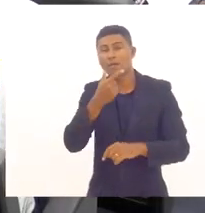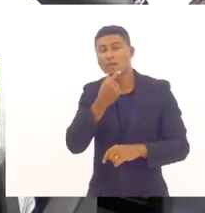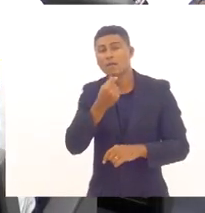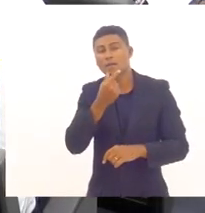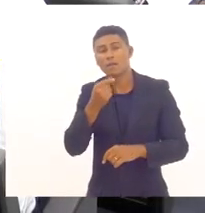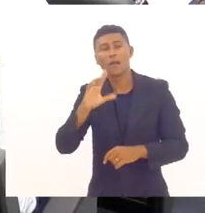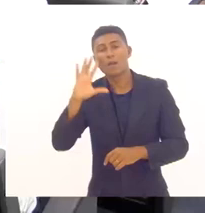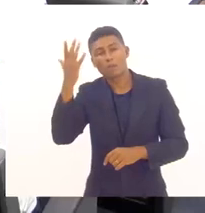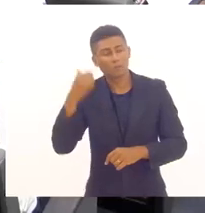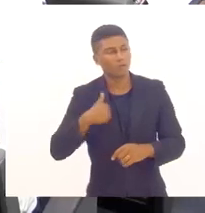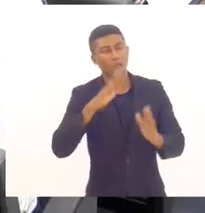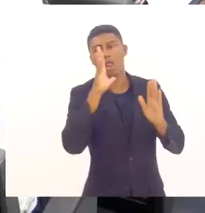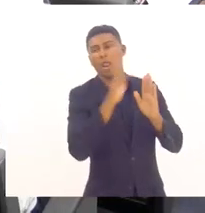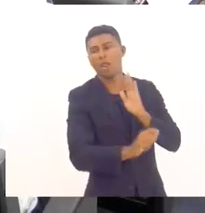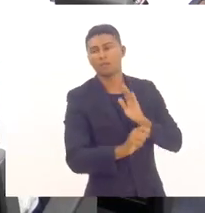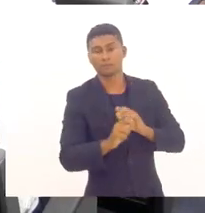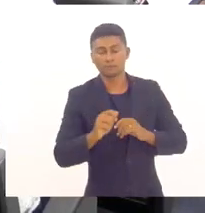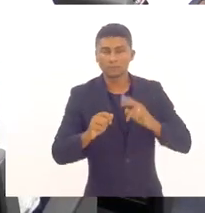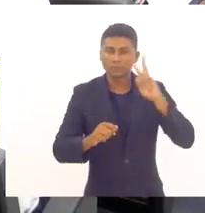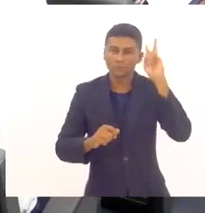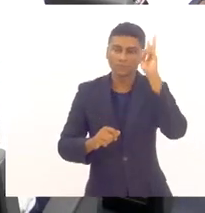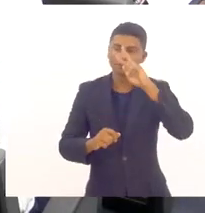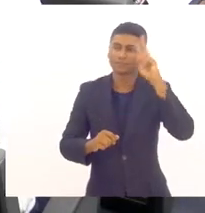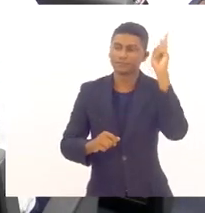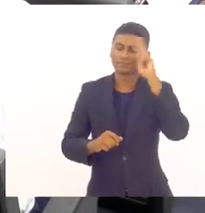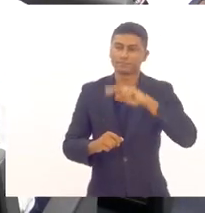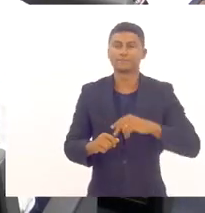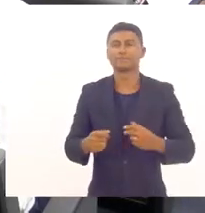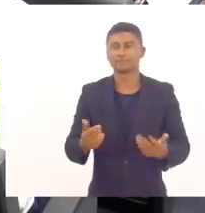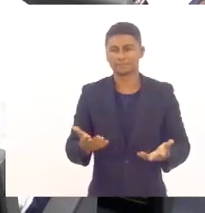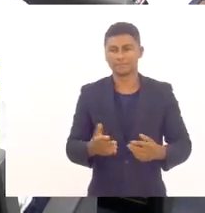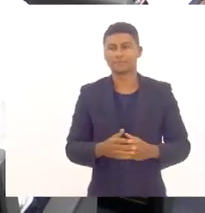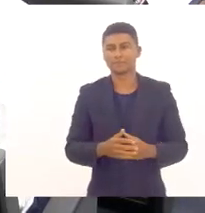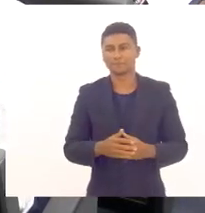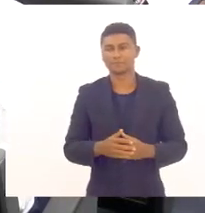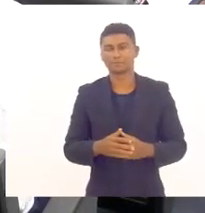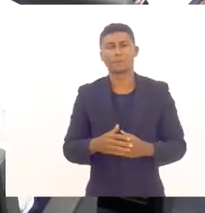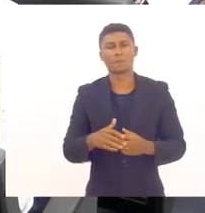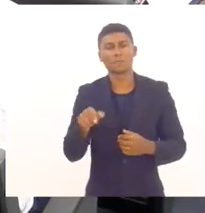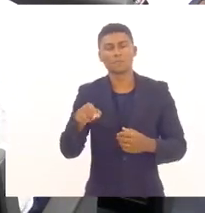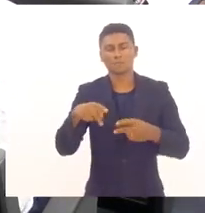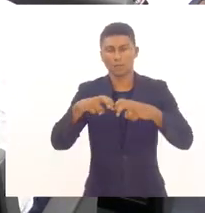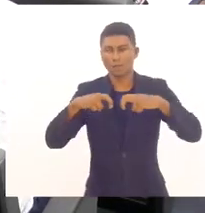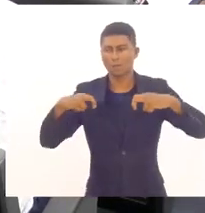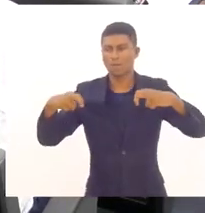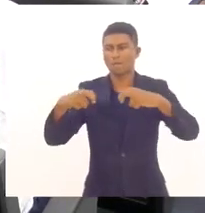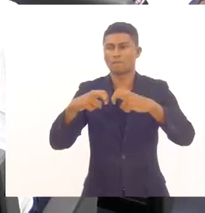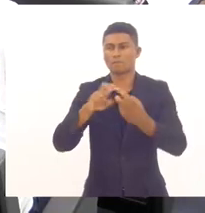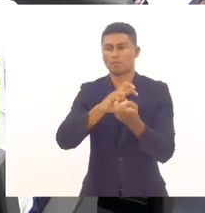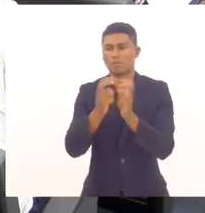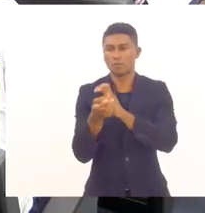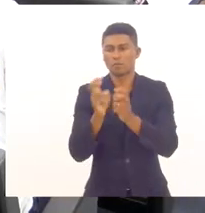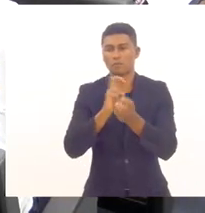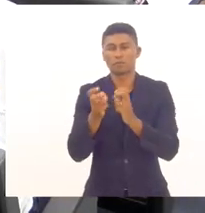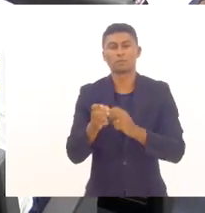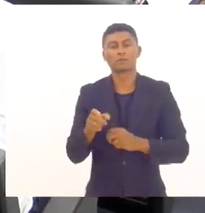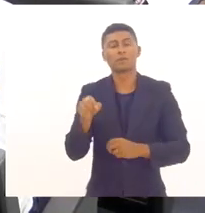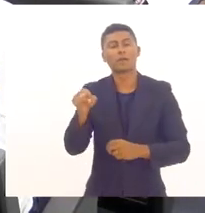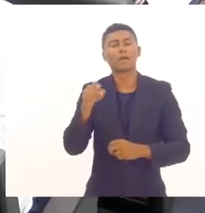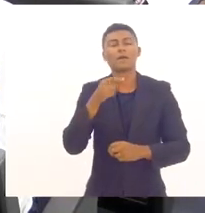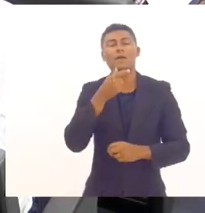Deve-se lembrar, que deve ter passado... Lembro, claro. Da roda à luz de vela na Febarge, com aquele nego preto que estava lá jogando, era